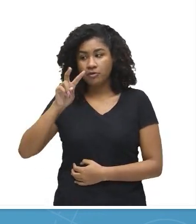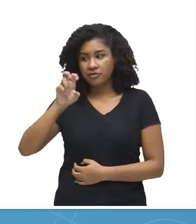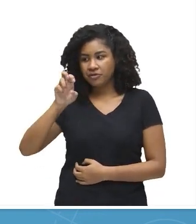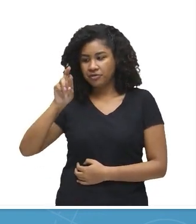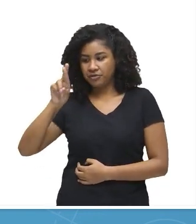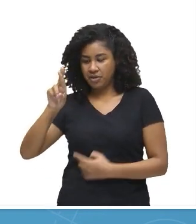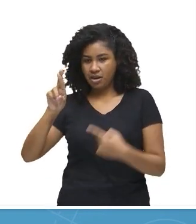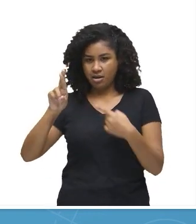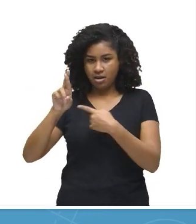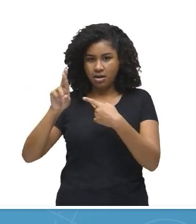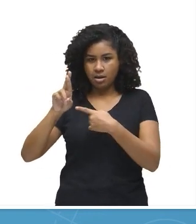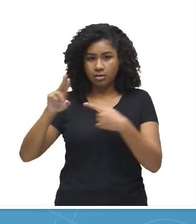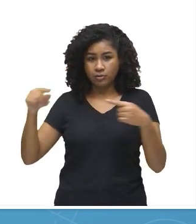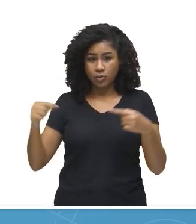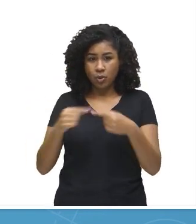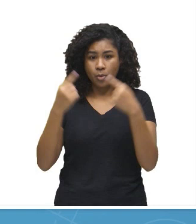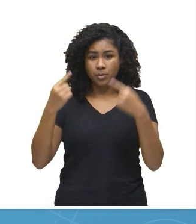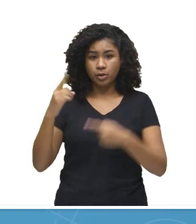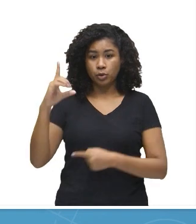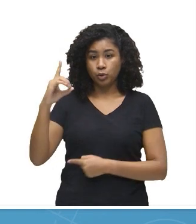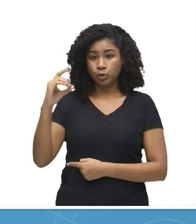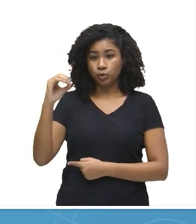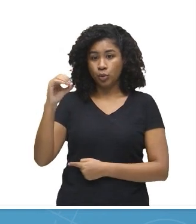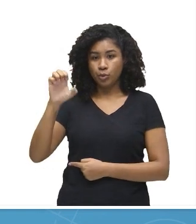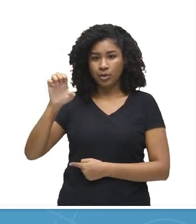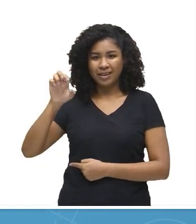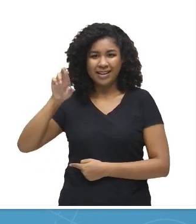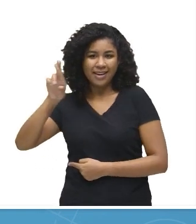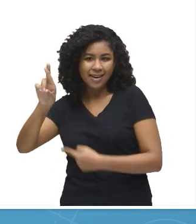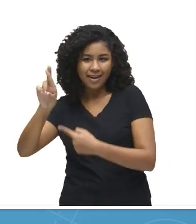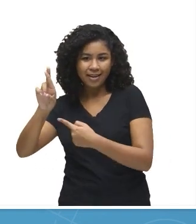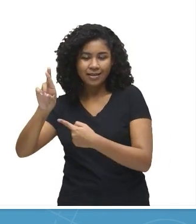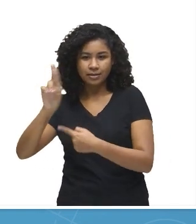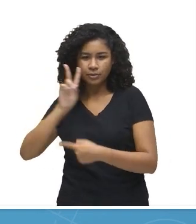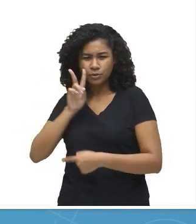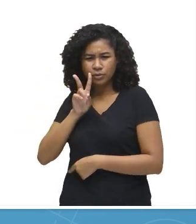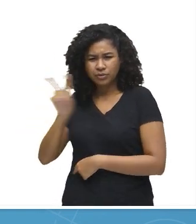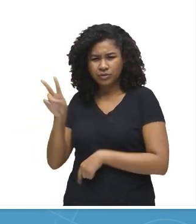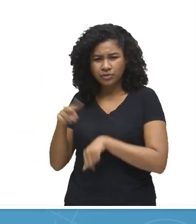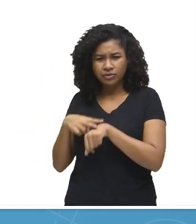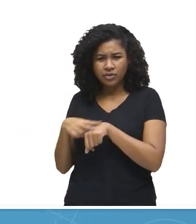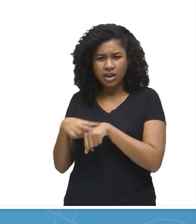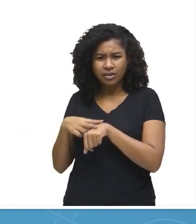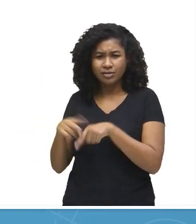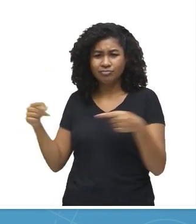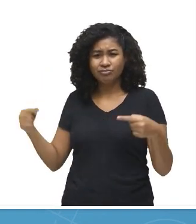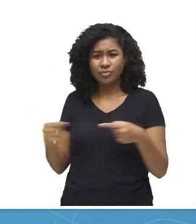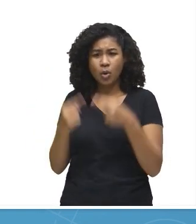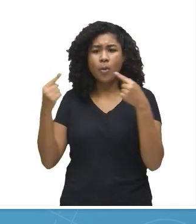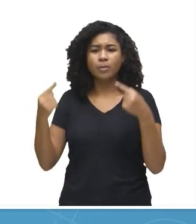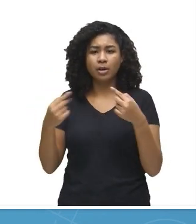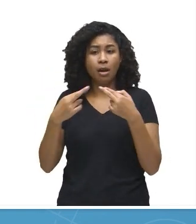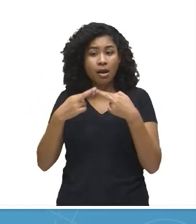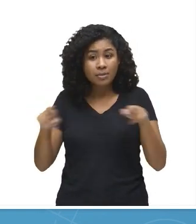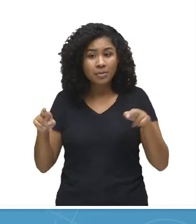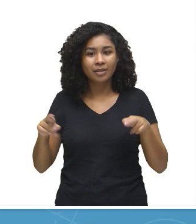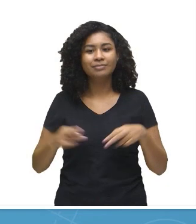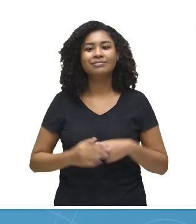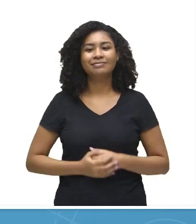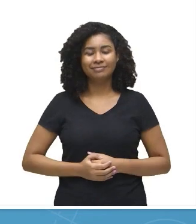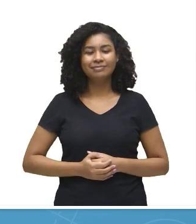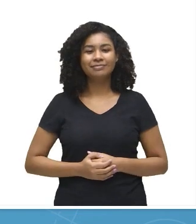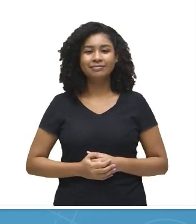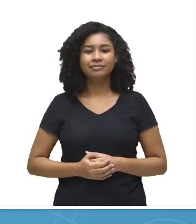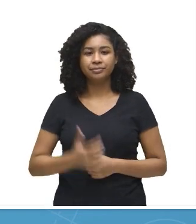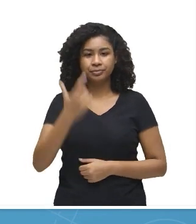e é dor que desatina sem doer. Observaram aí a rima? Aí, é ferida que dói e